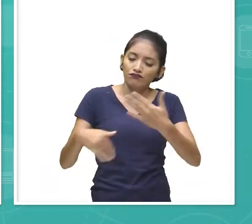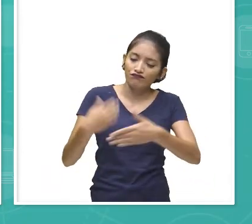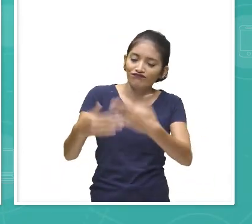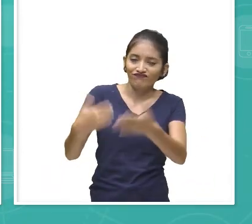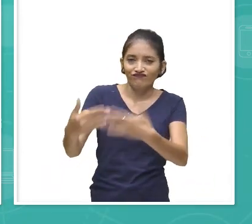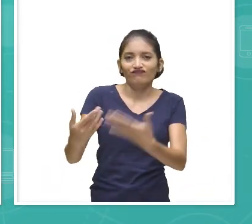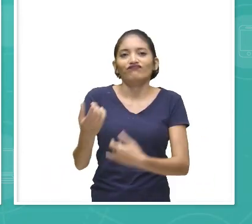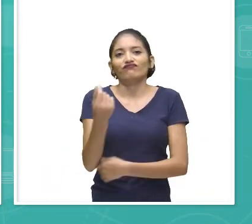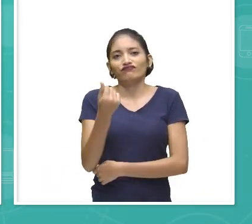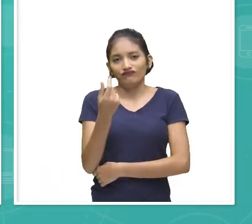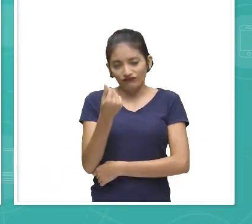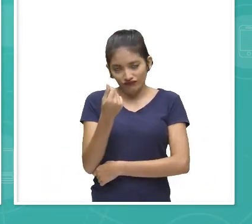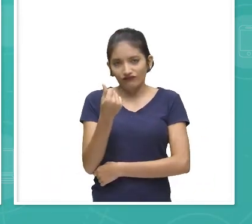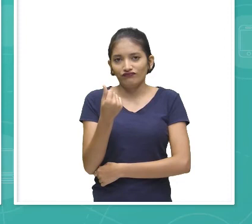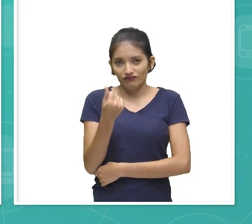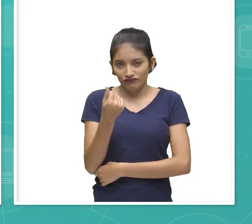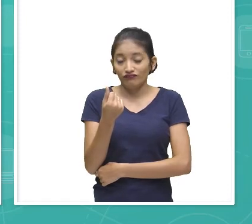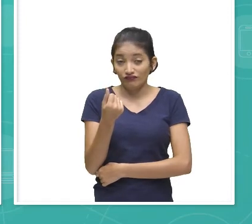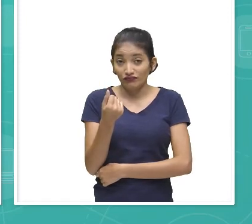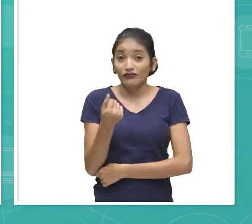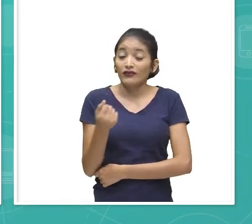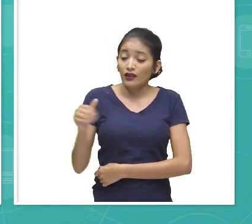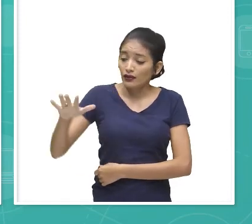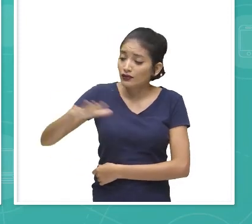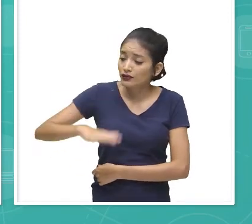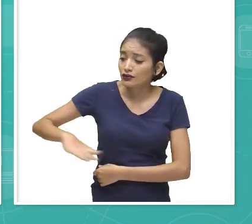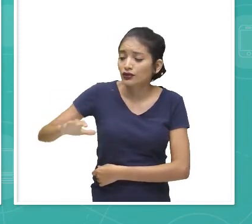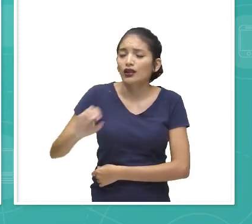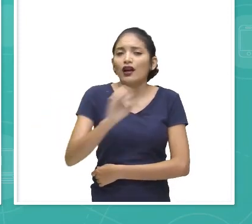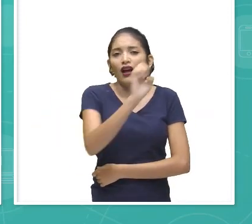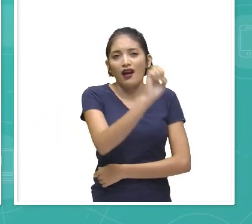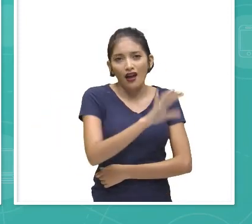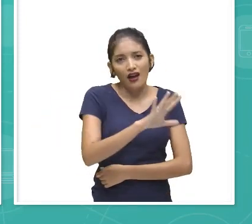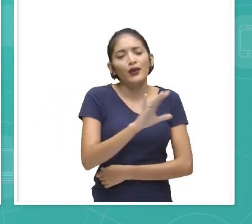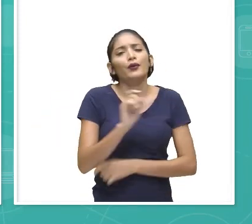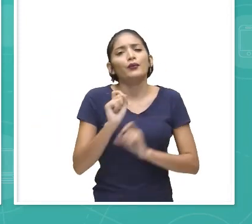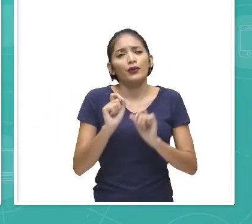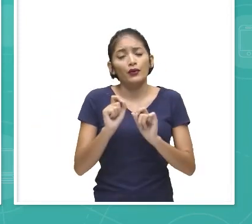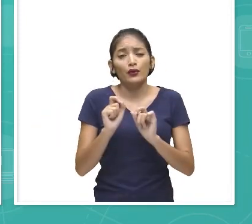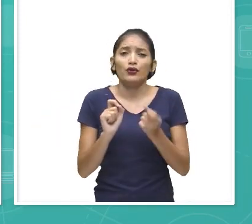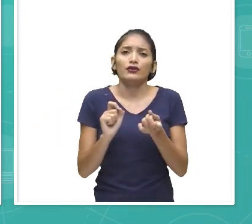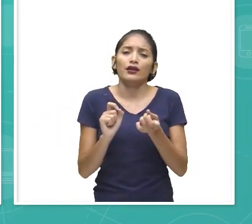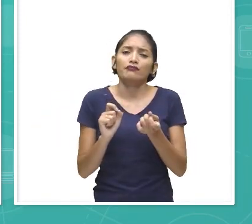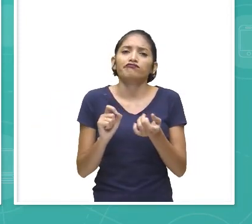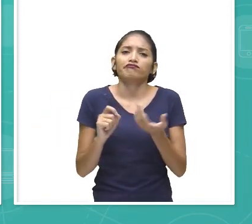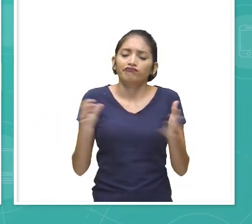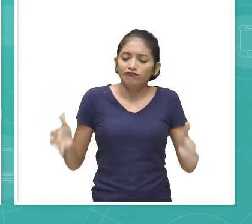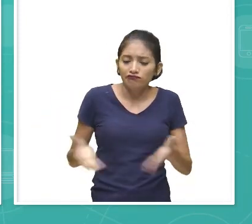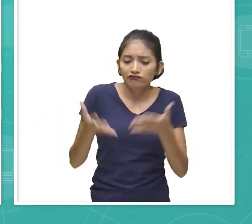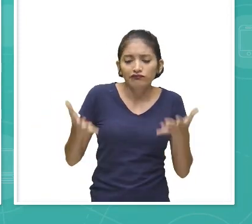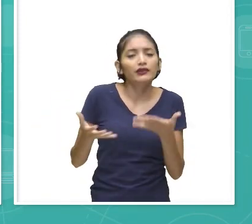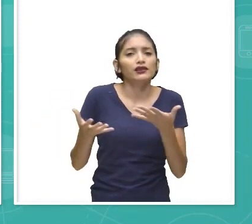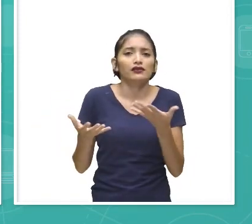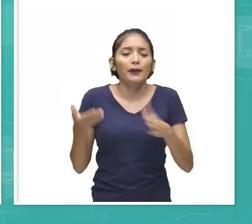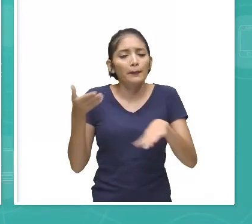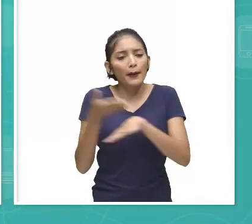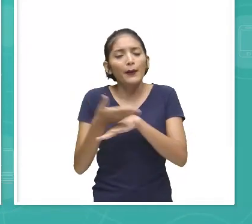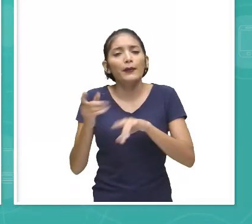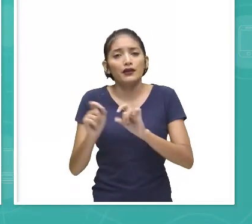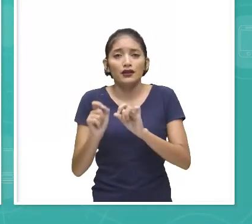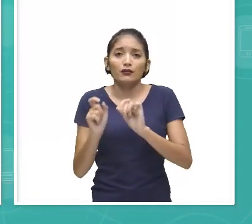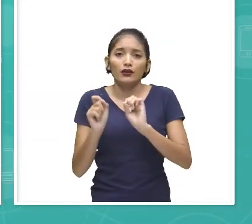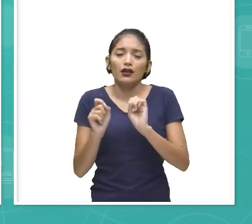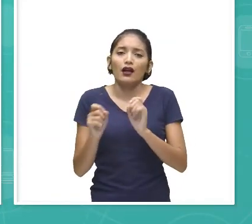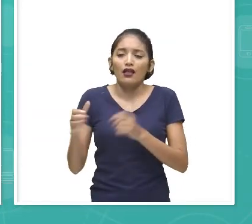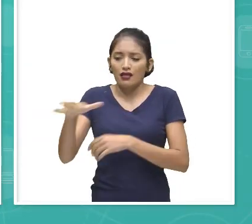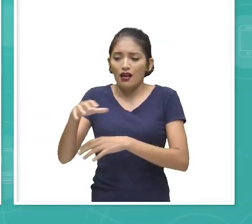muito dinheiro. Várias nações europeias participaram desse tráfico, né, que alimentou a escravidão